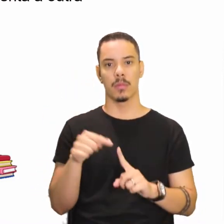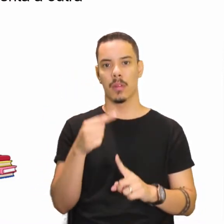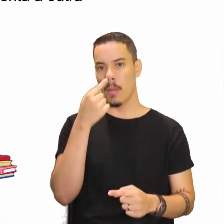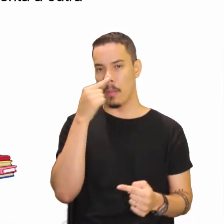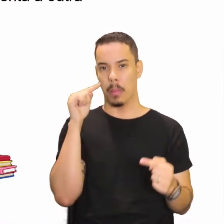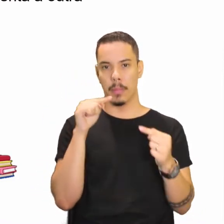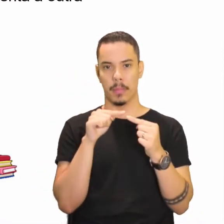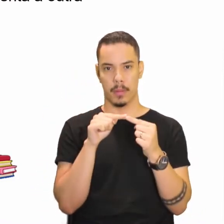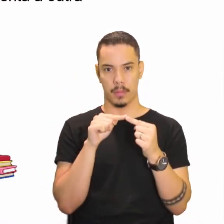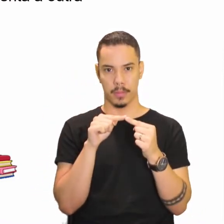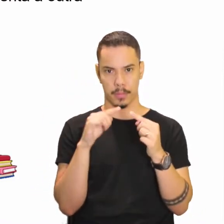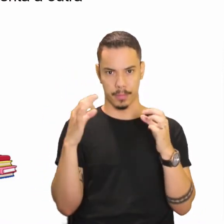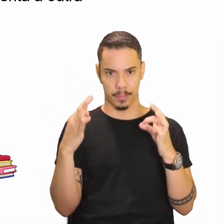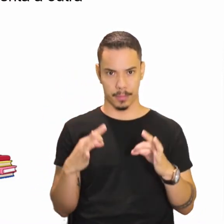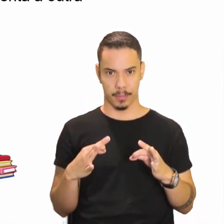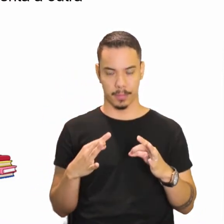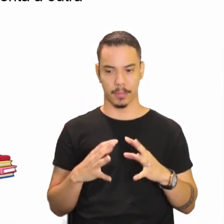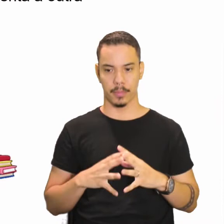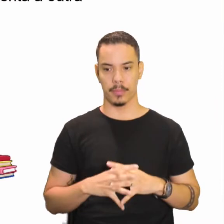afinidade, beleza?